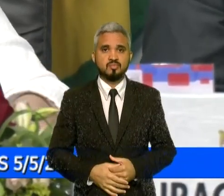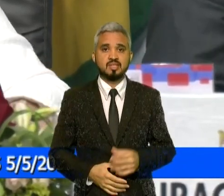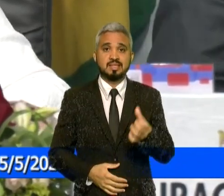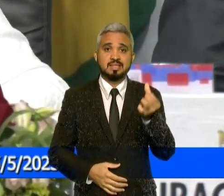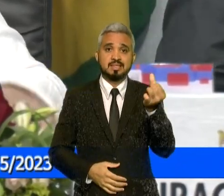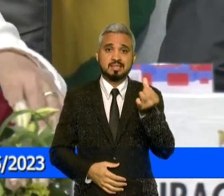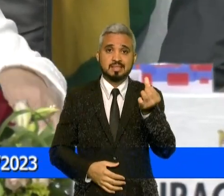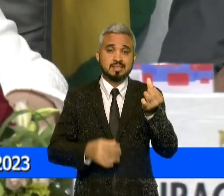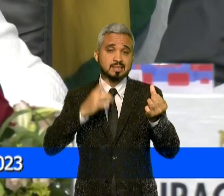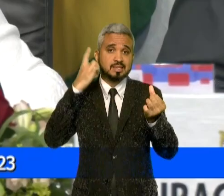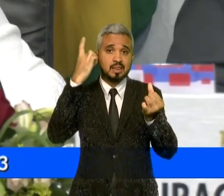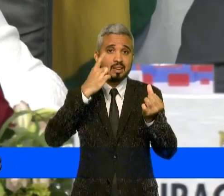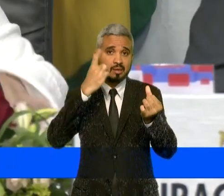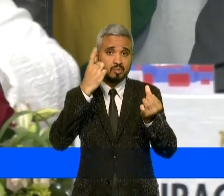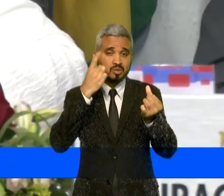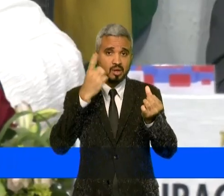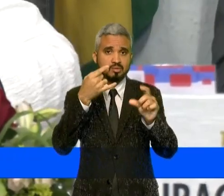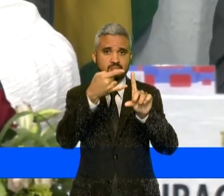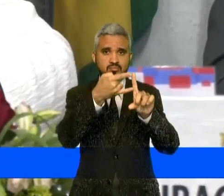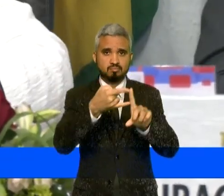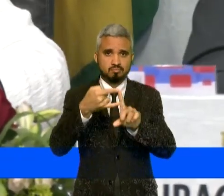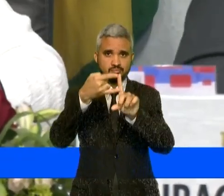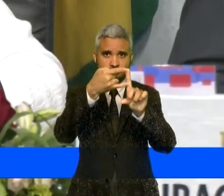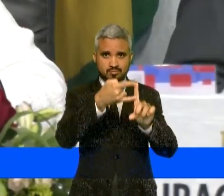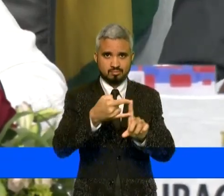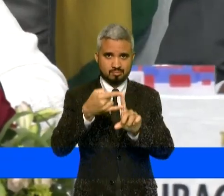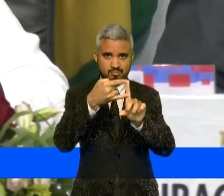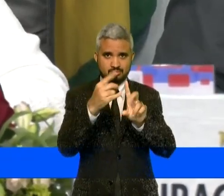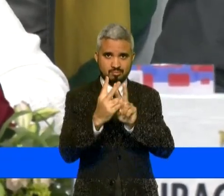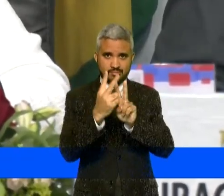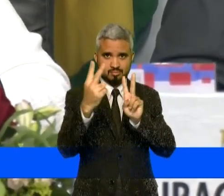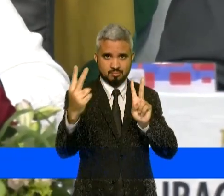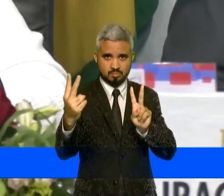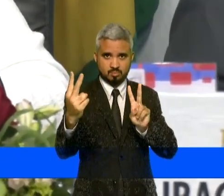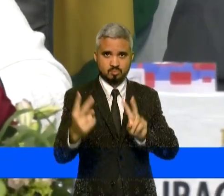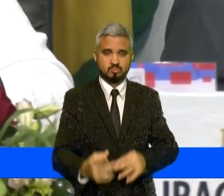deputados online, remotamente.